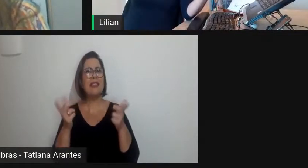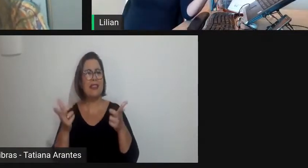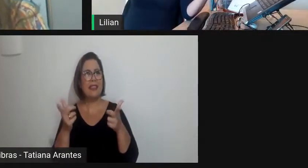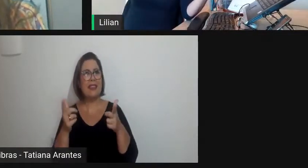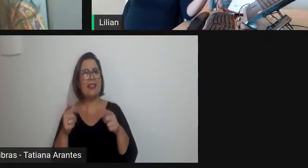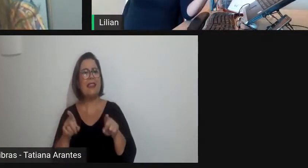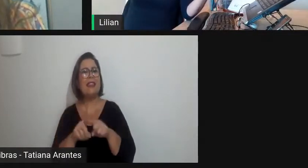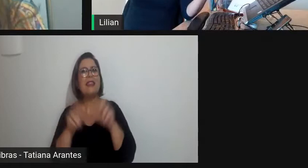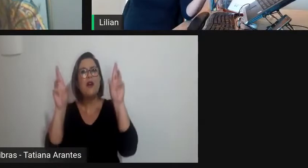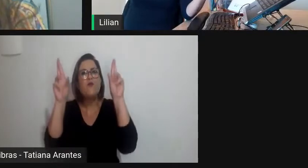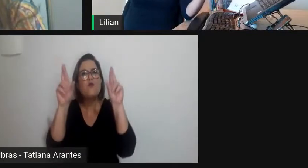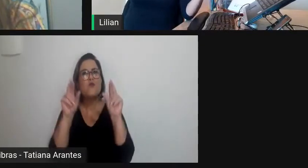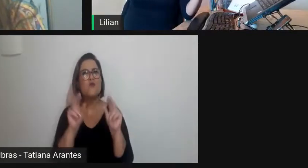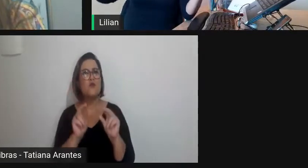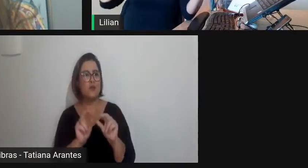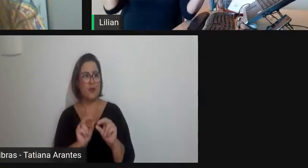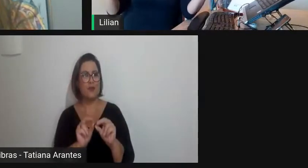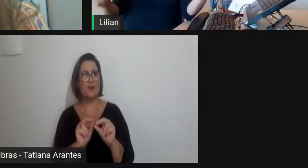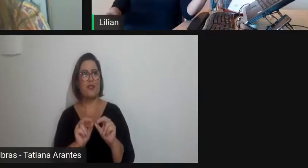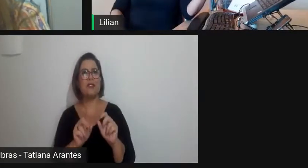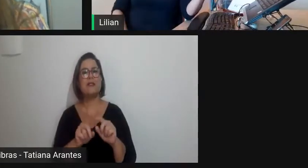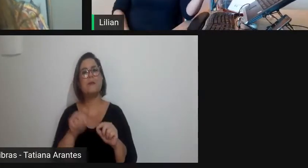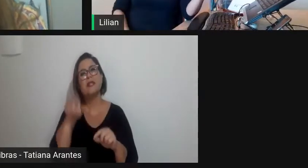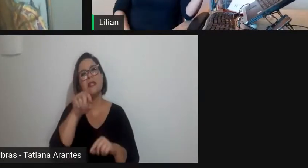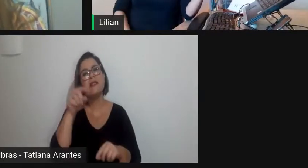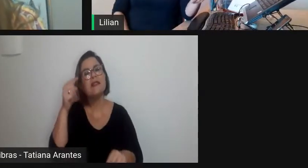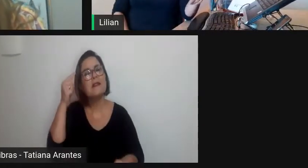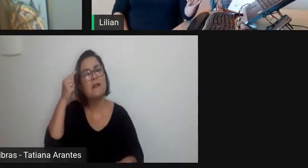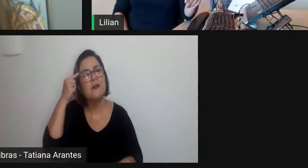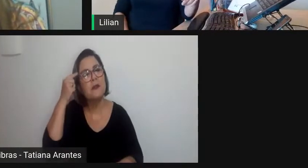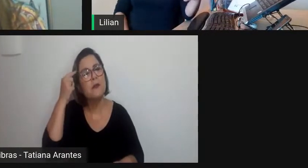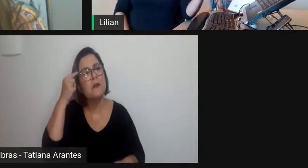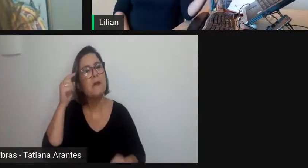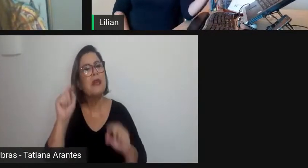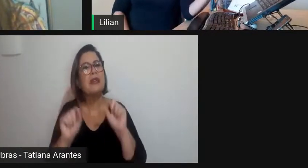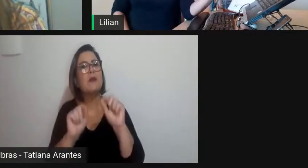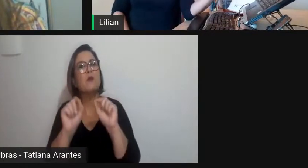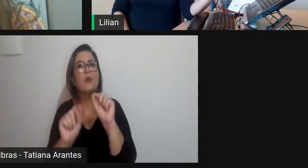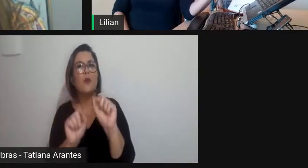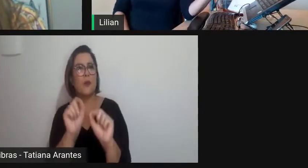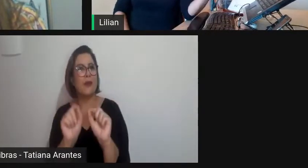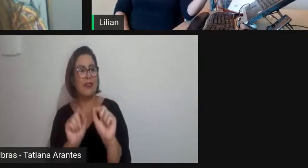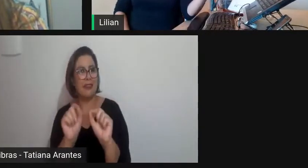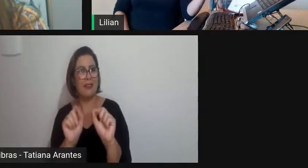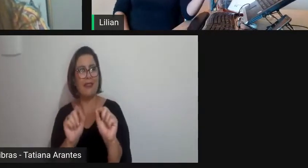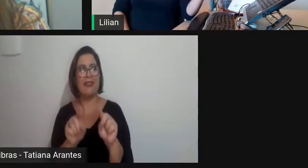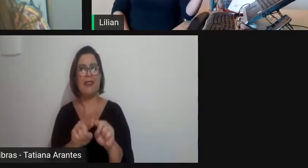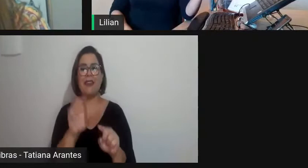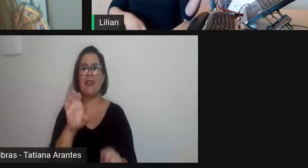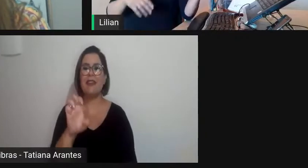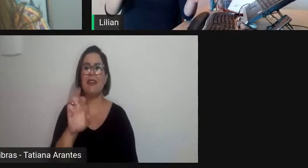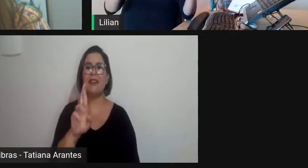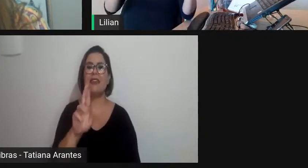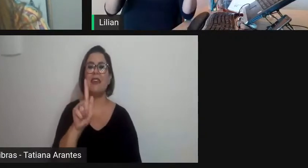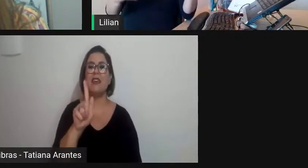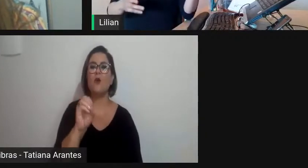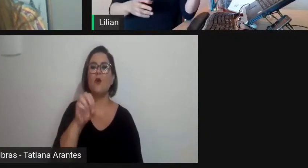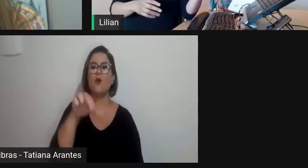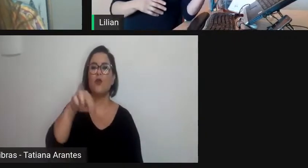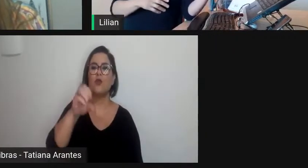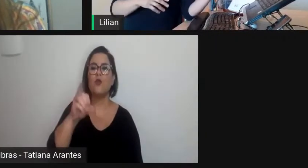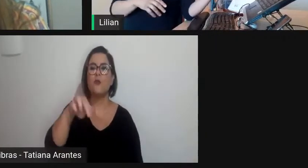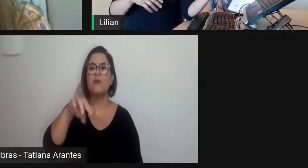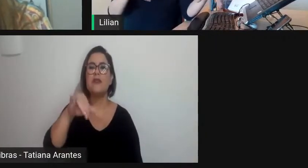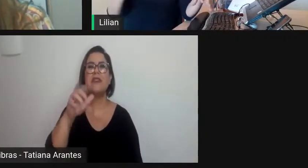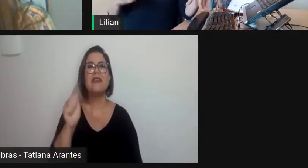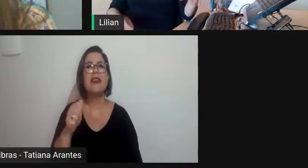resumida, né? Quando a gente pensa na palavra ergonomia, a gente sempre lembra de uma situação de trabalho e nas